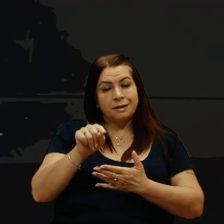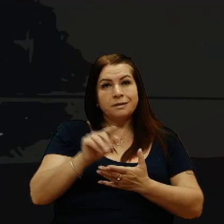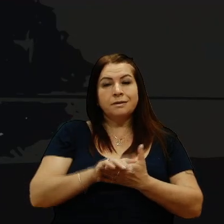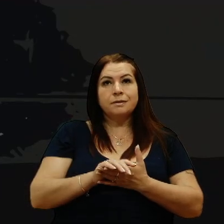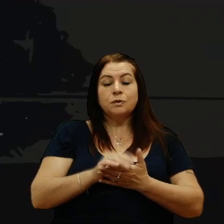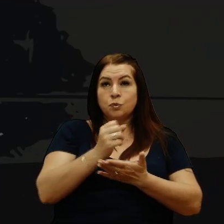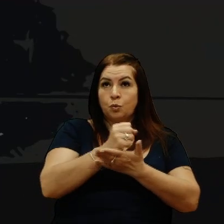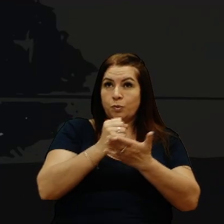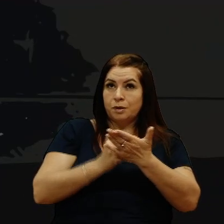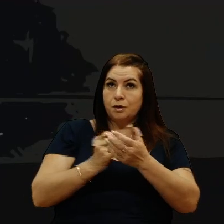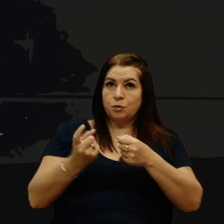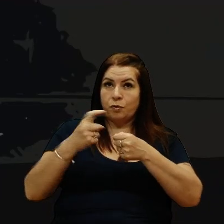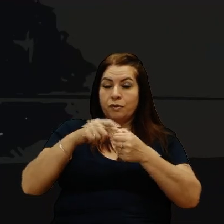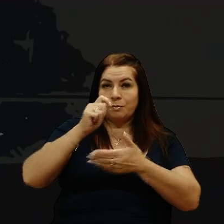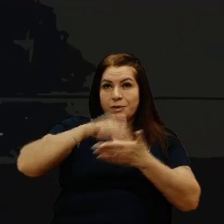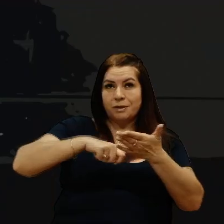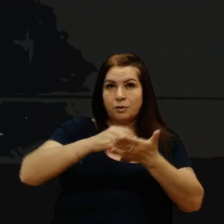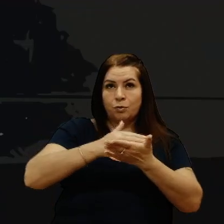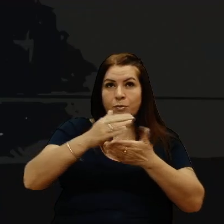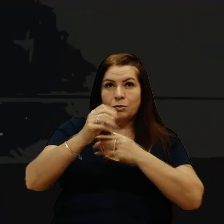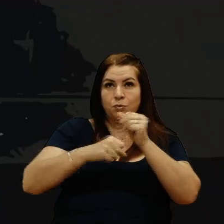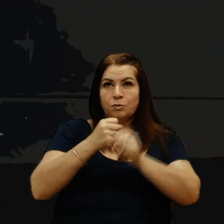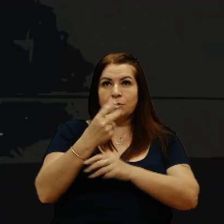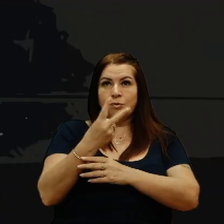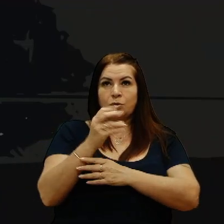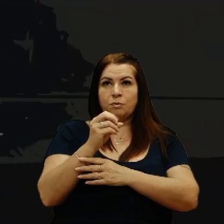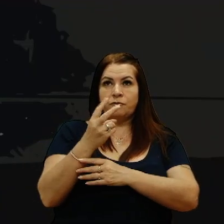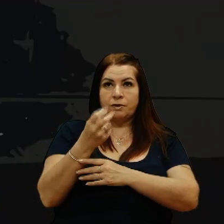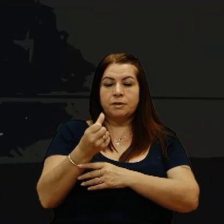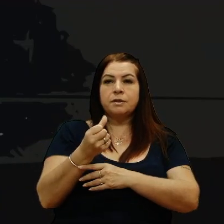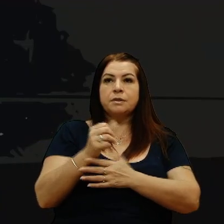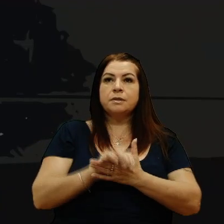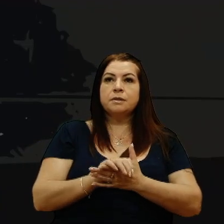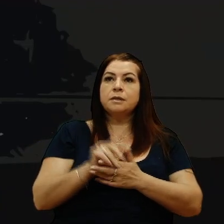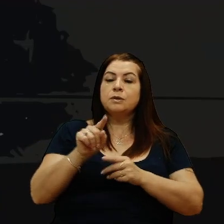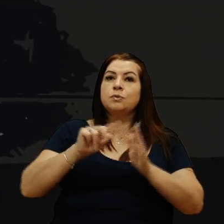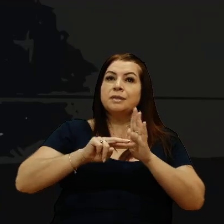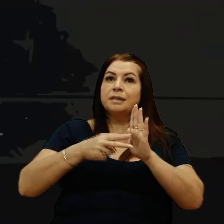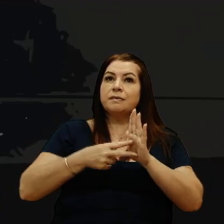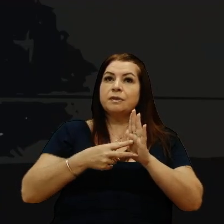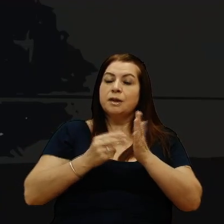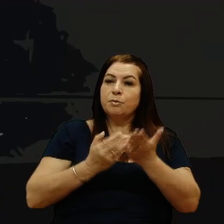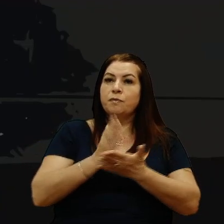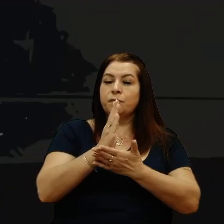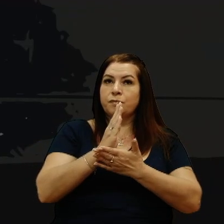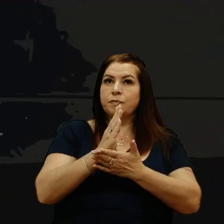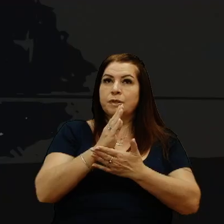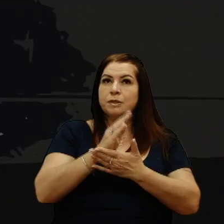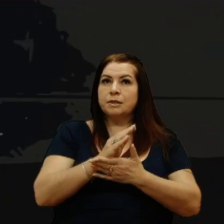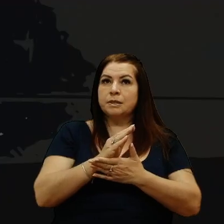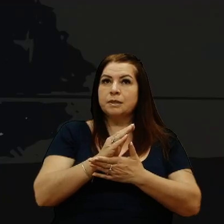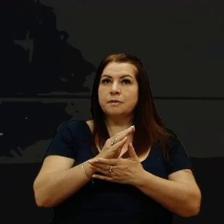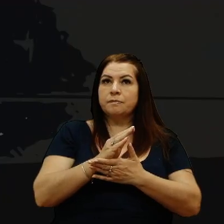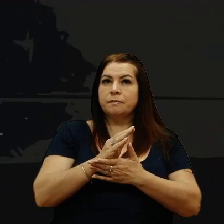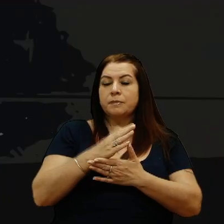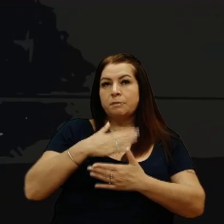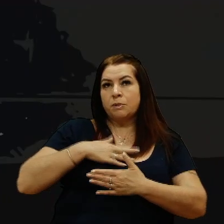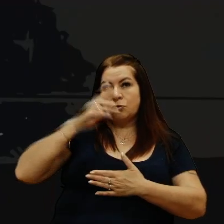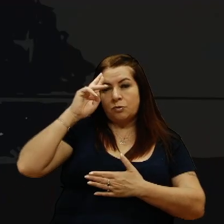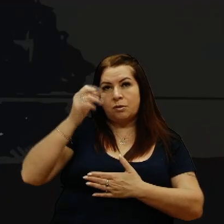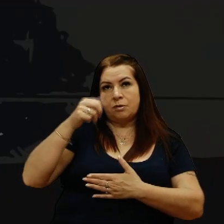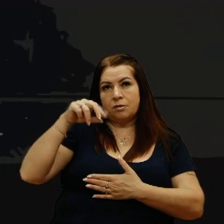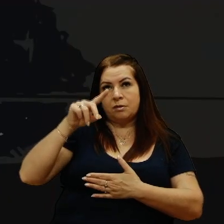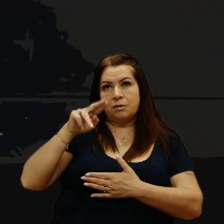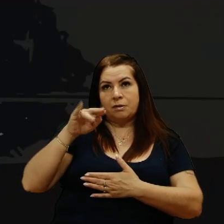serão assinados no início do ano de 2026. Isso significa que a aprovação, segundo minha diretora Andressa Galo, aqui presente, a